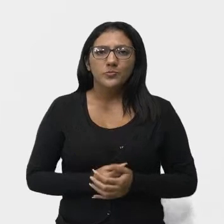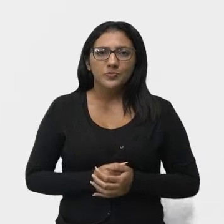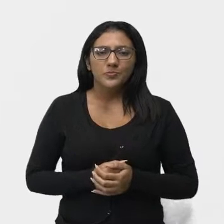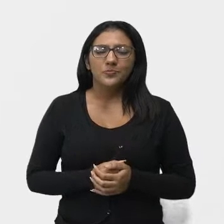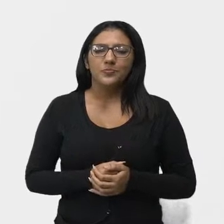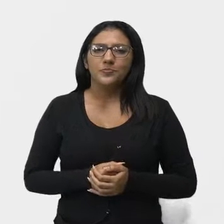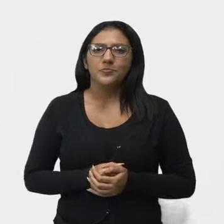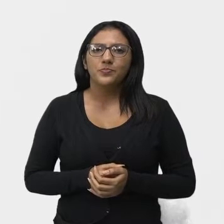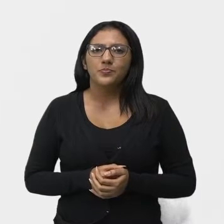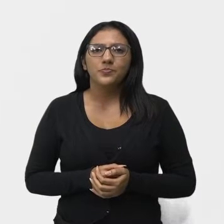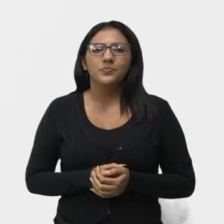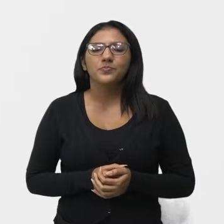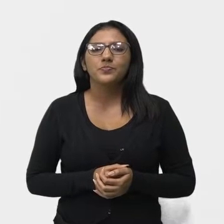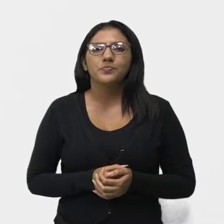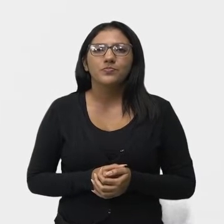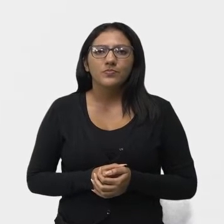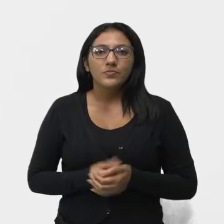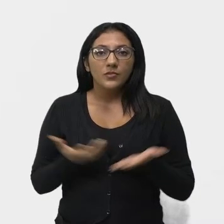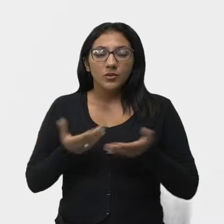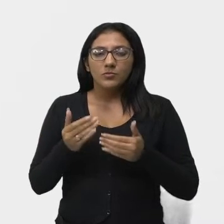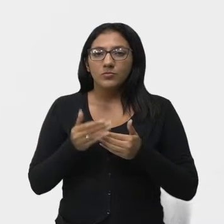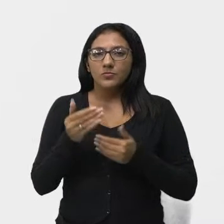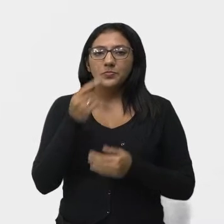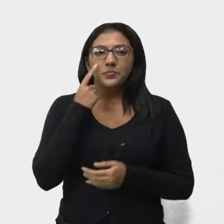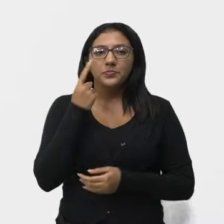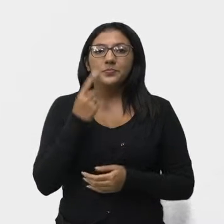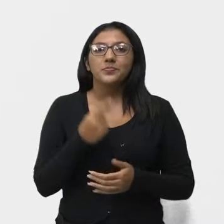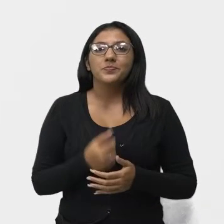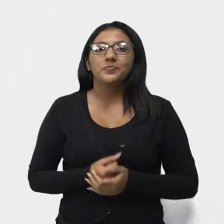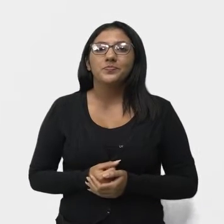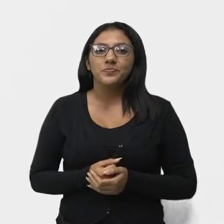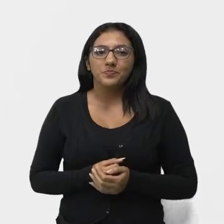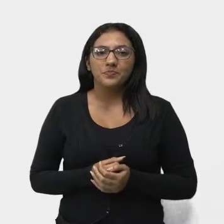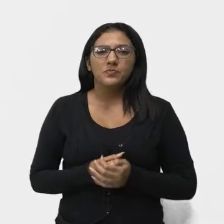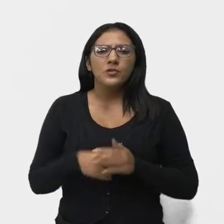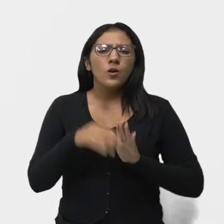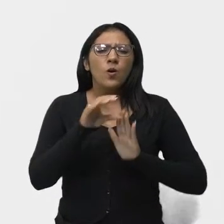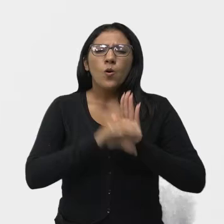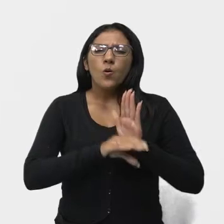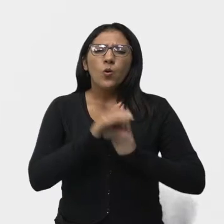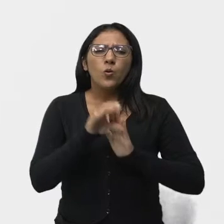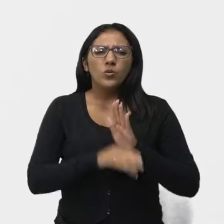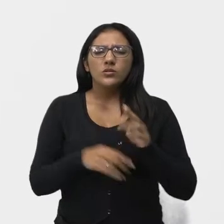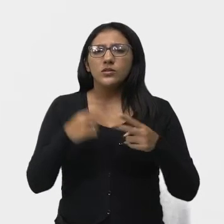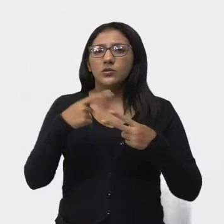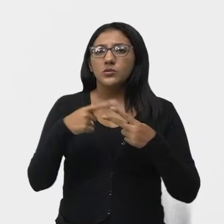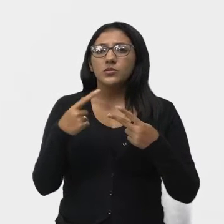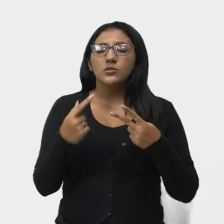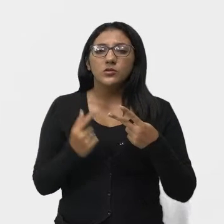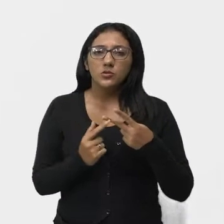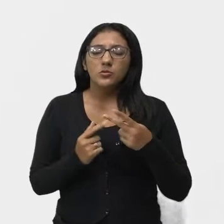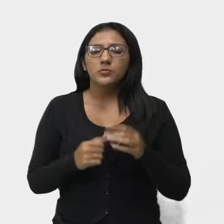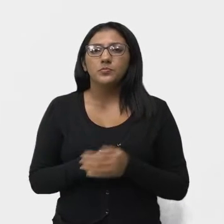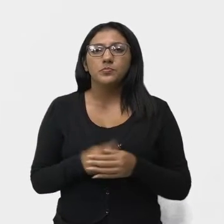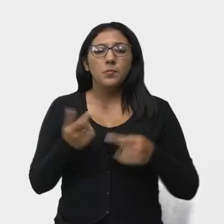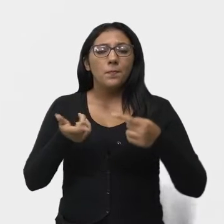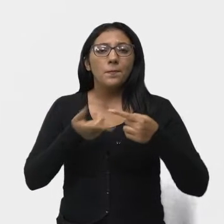proporcionais. Vamos lá então, dando sequência aí. Conceitos sobre grandezas